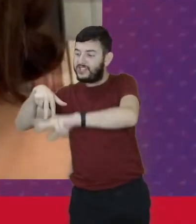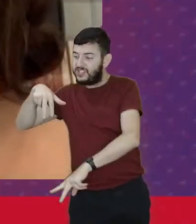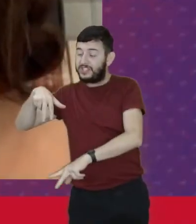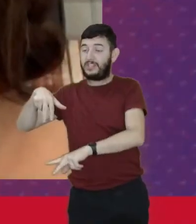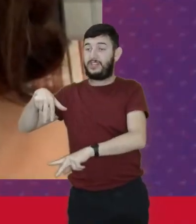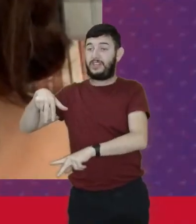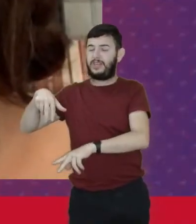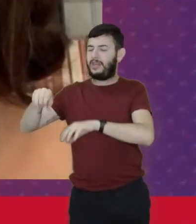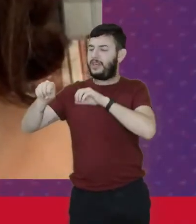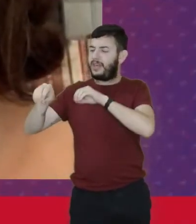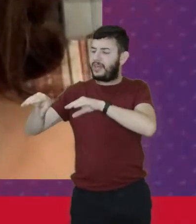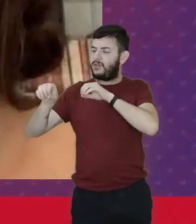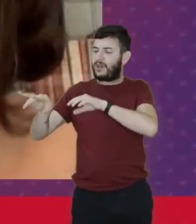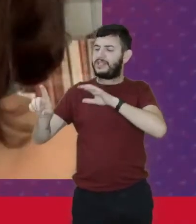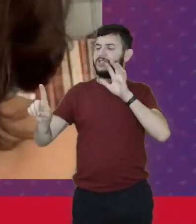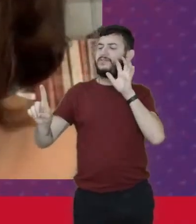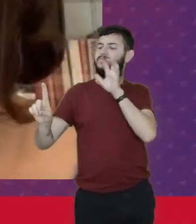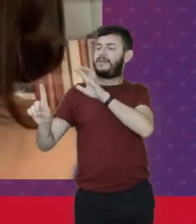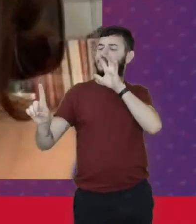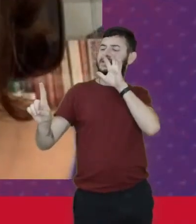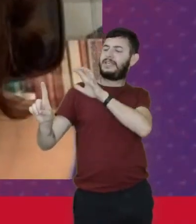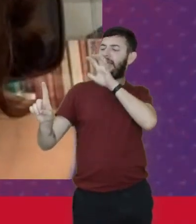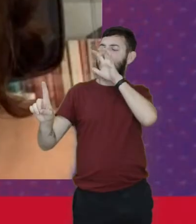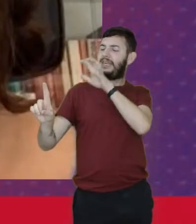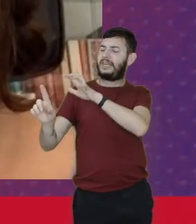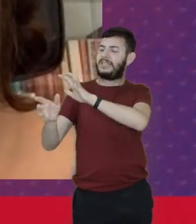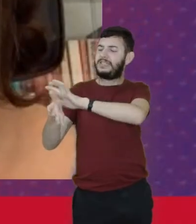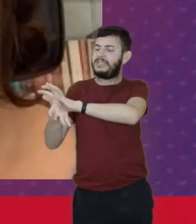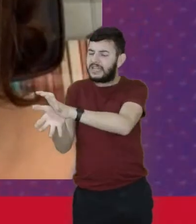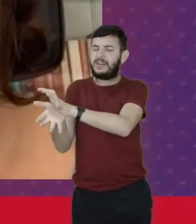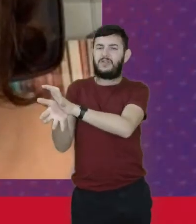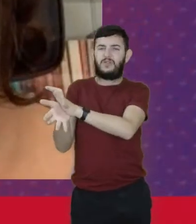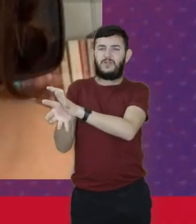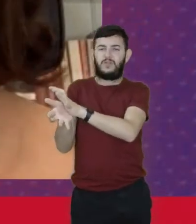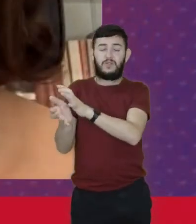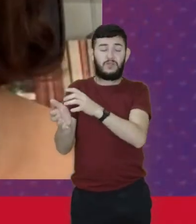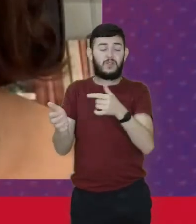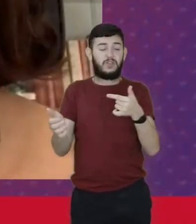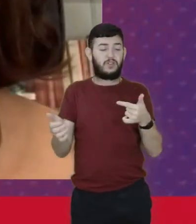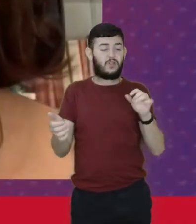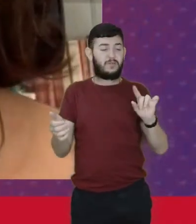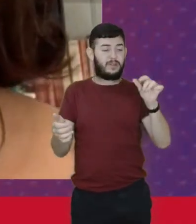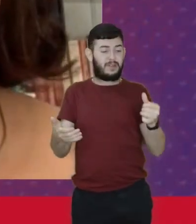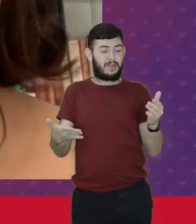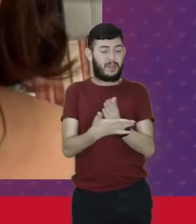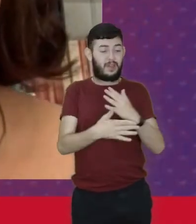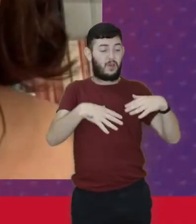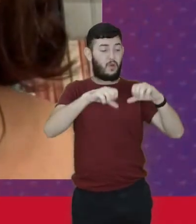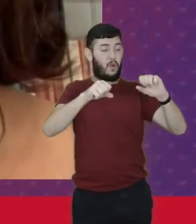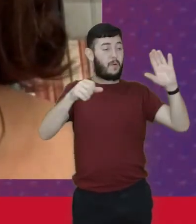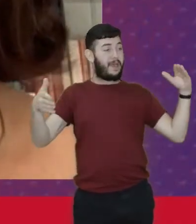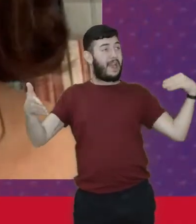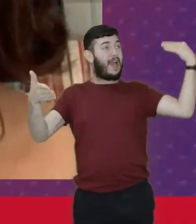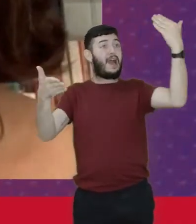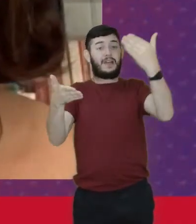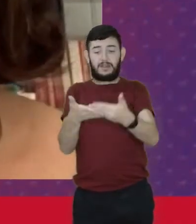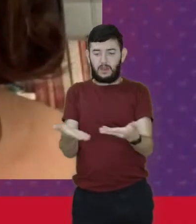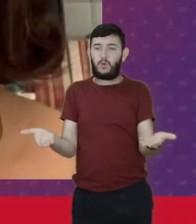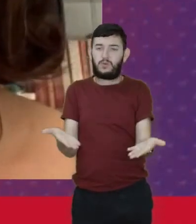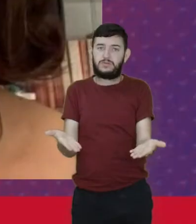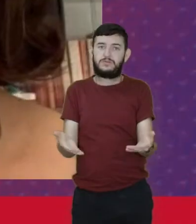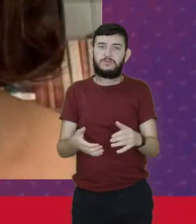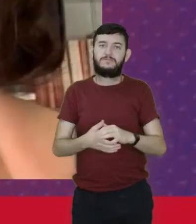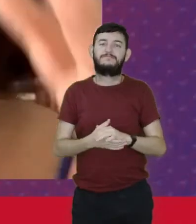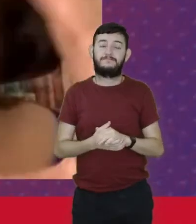viveu nos últimos anos, desde o golpe de 2016. É preciso